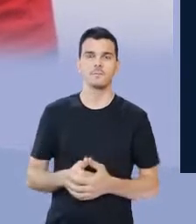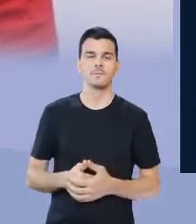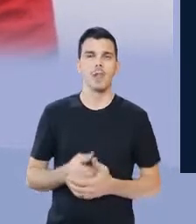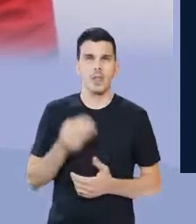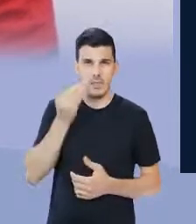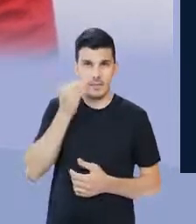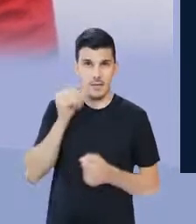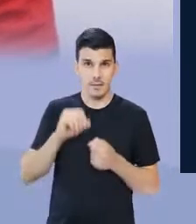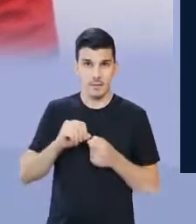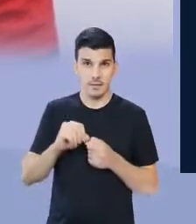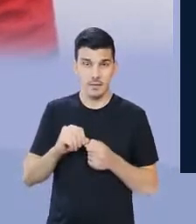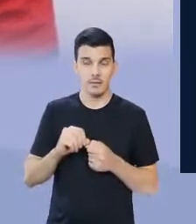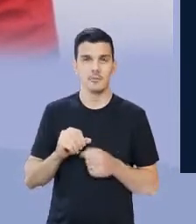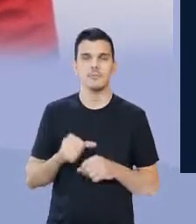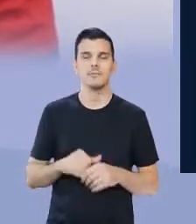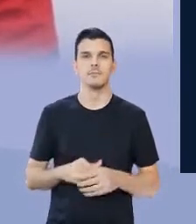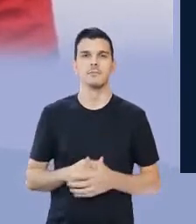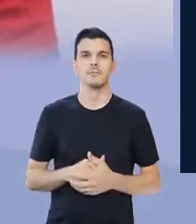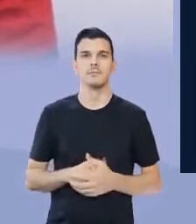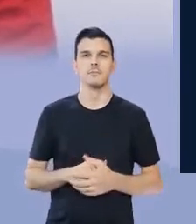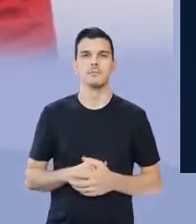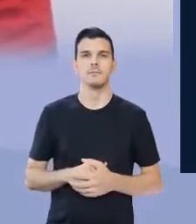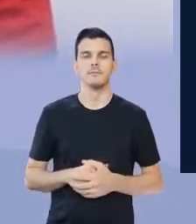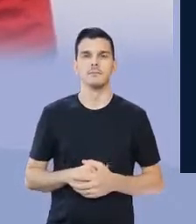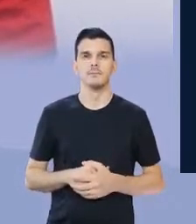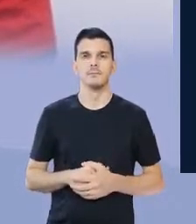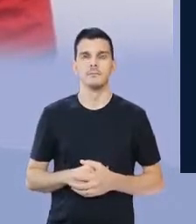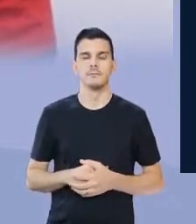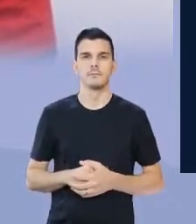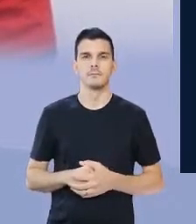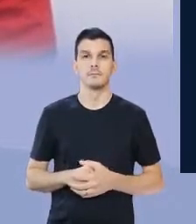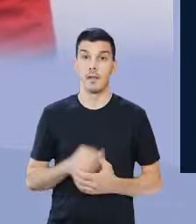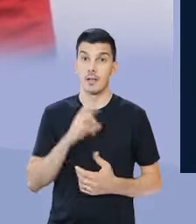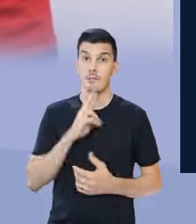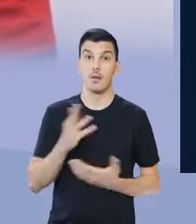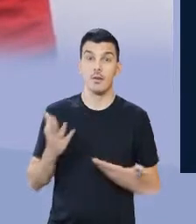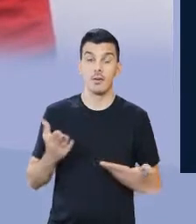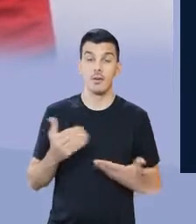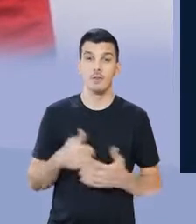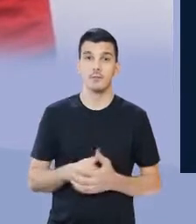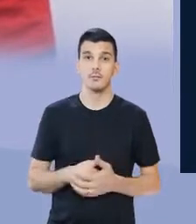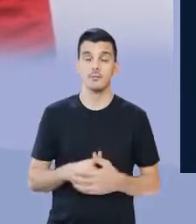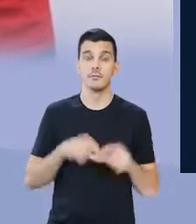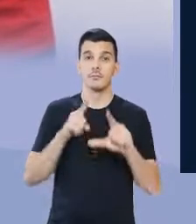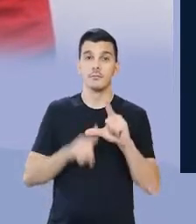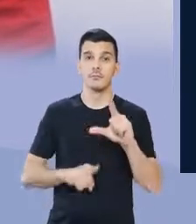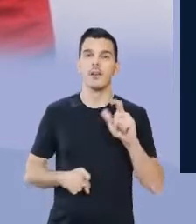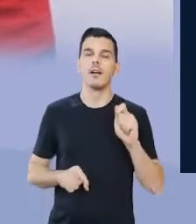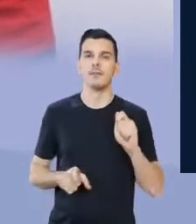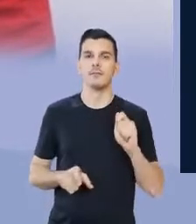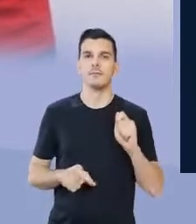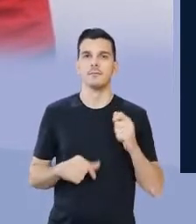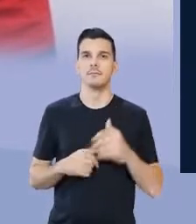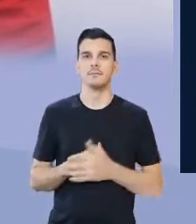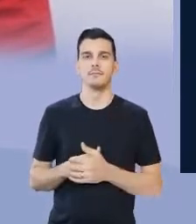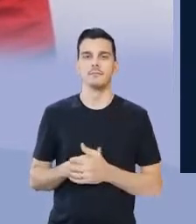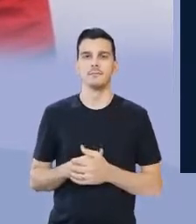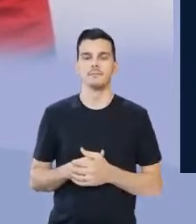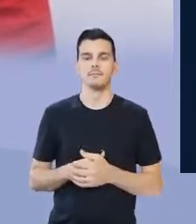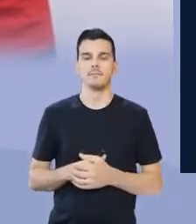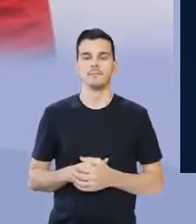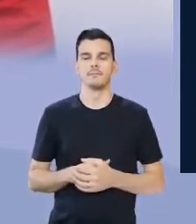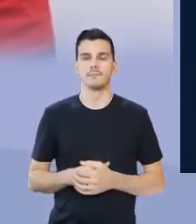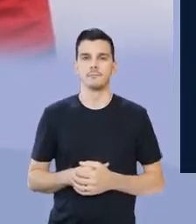ajuda. O que vocês acham? Resposta, letra A. In the past, English